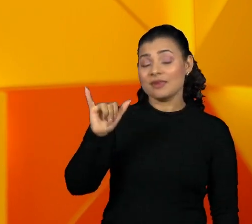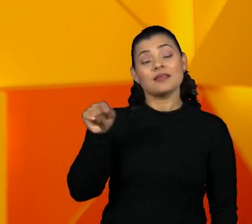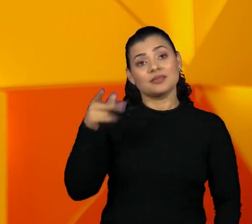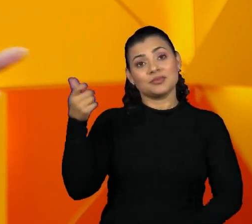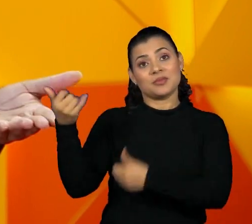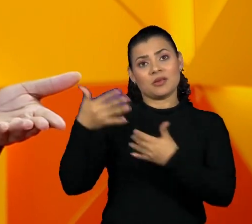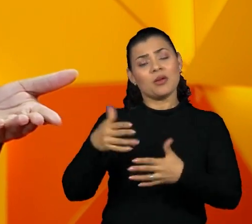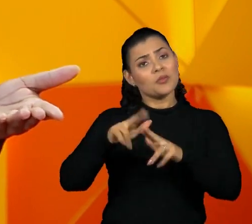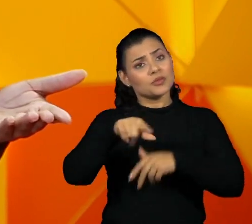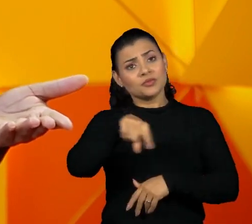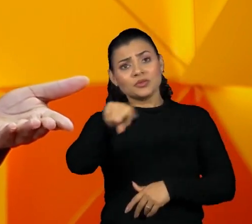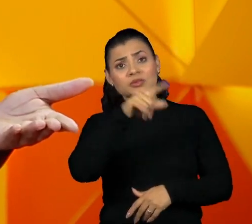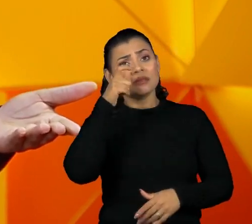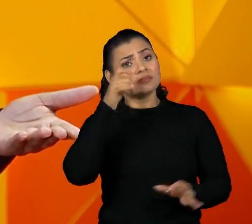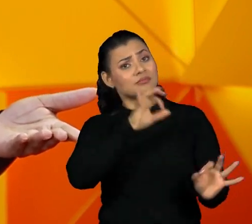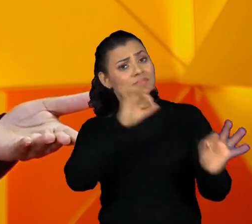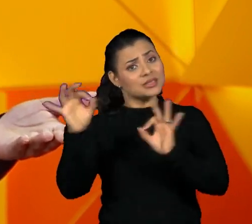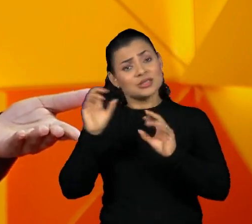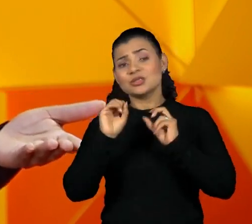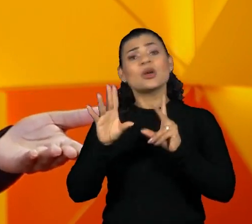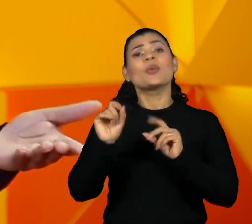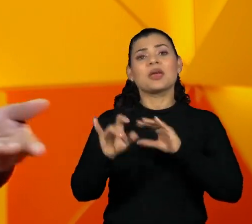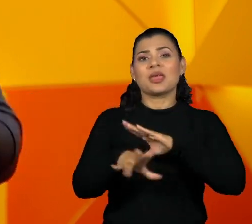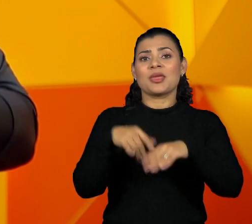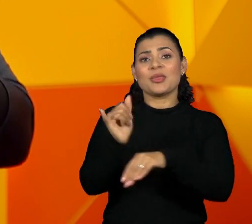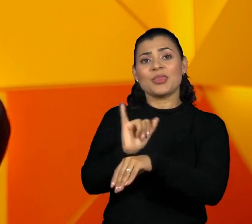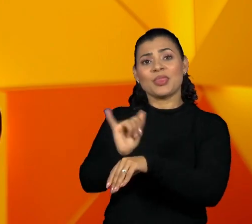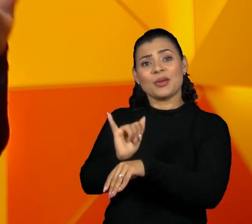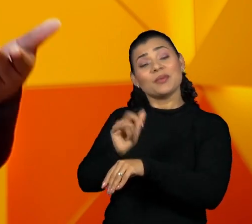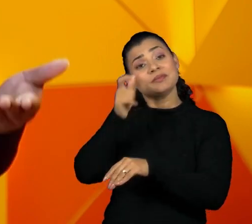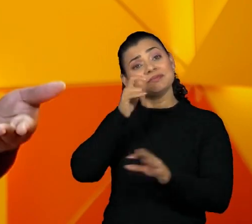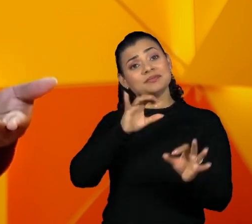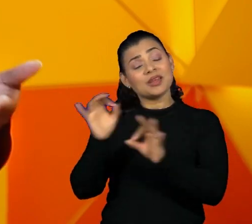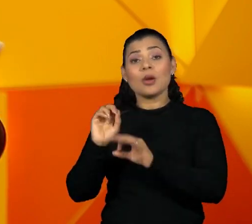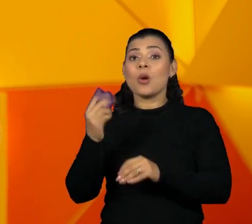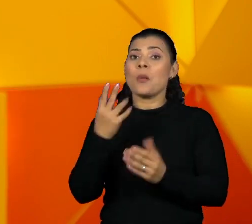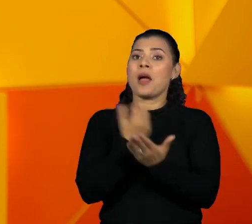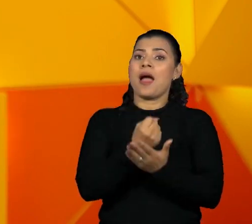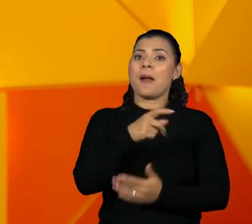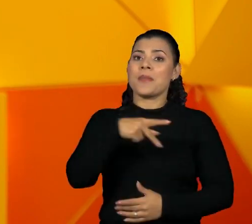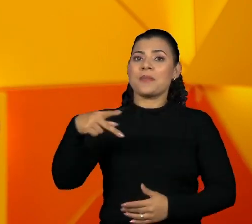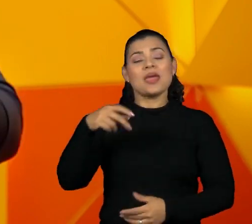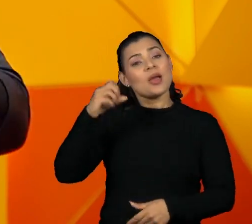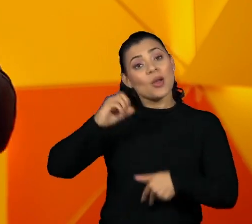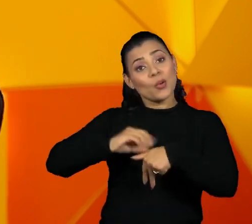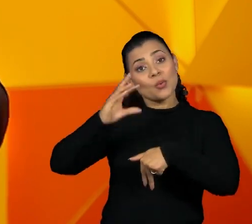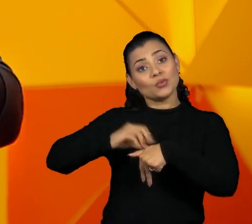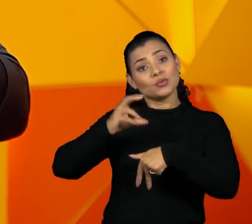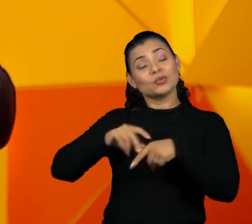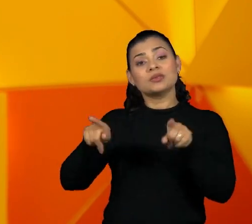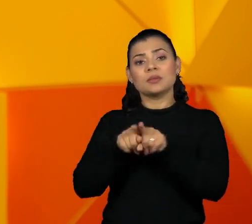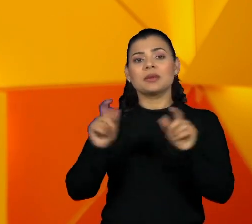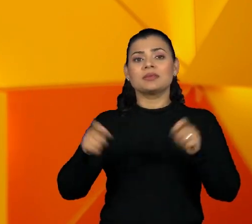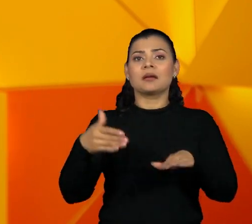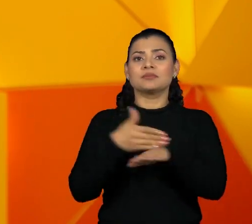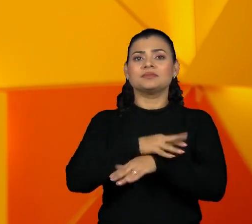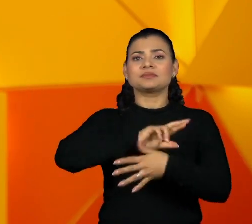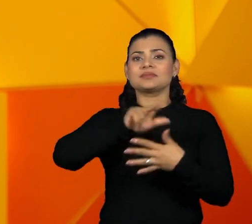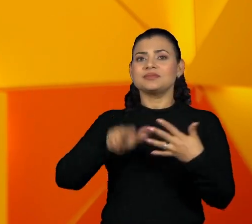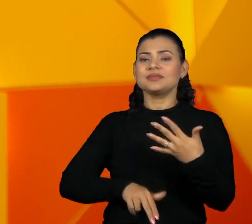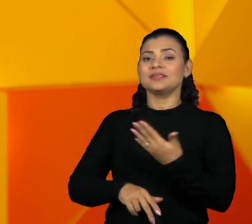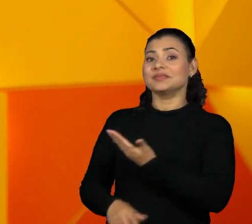Então, você só precisa dar uma olhada no nosso canal no YouTube ou no Cultura Play, que você vai achar 7,